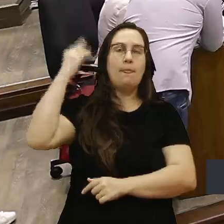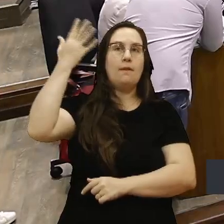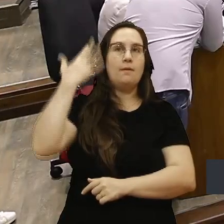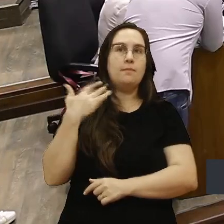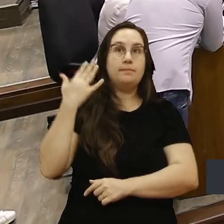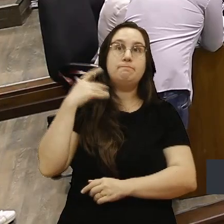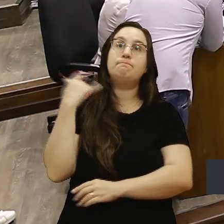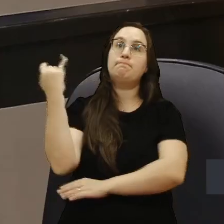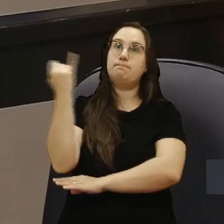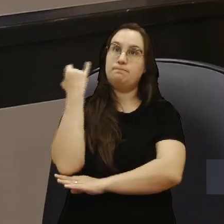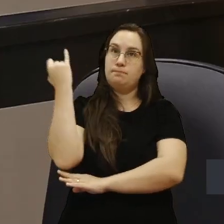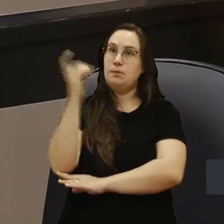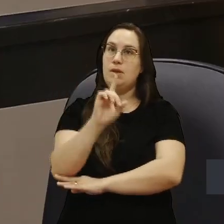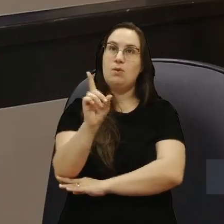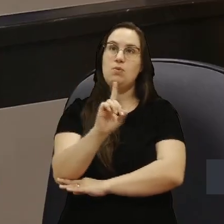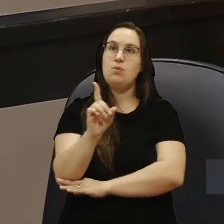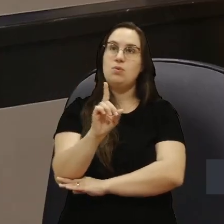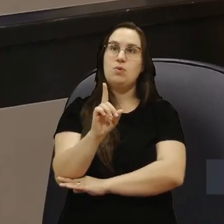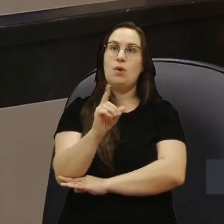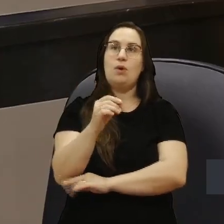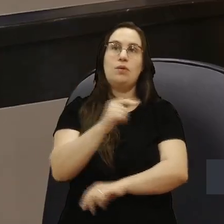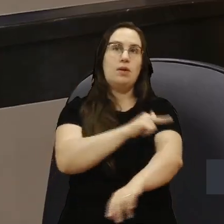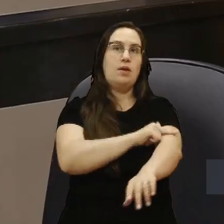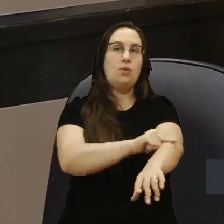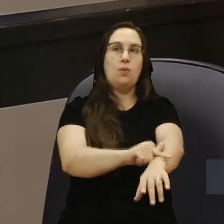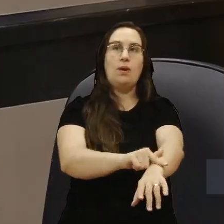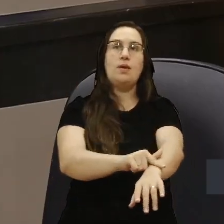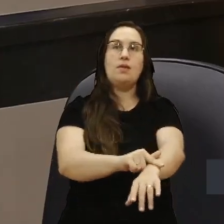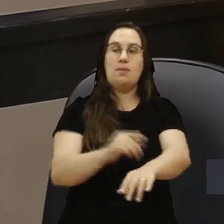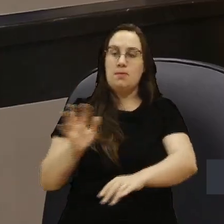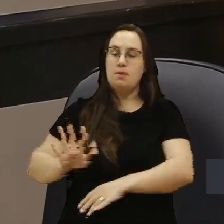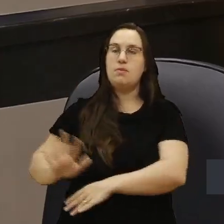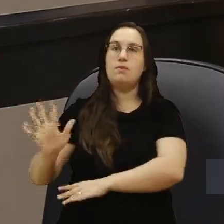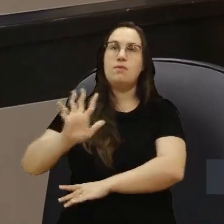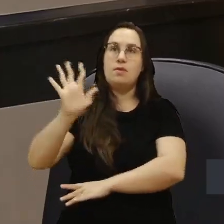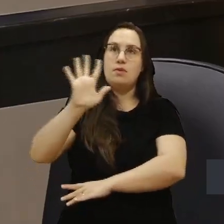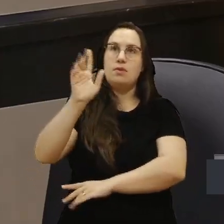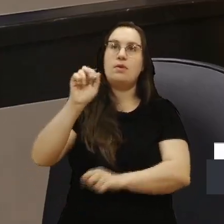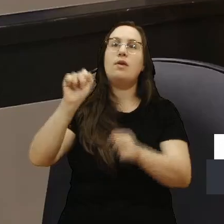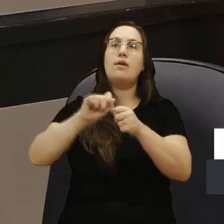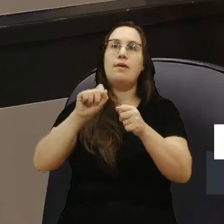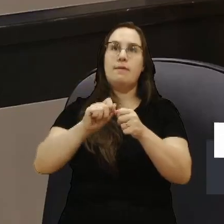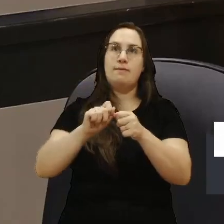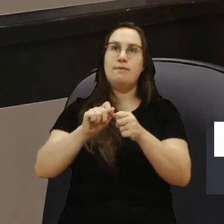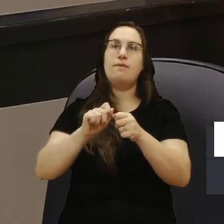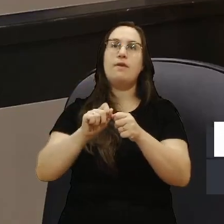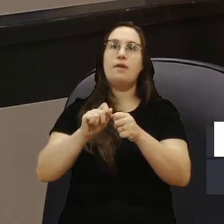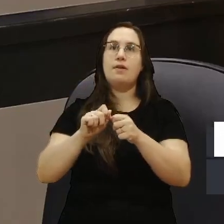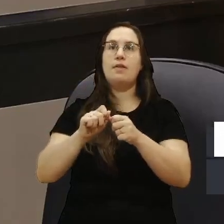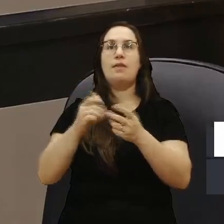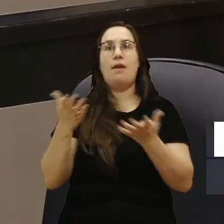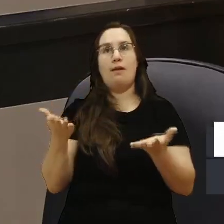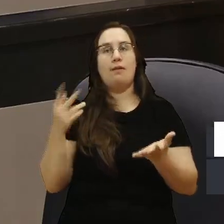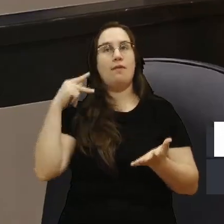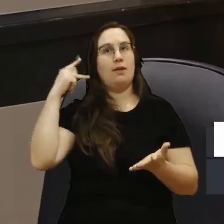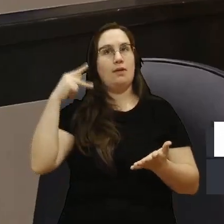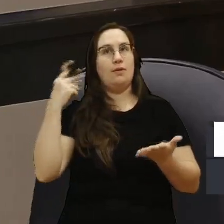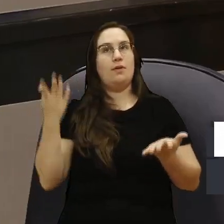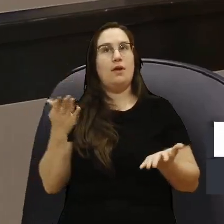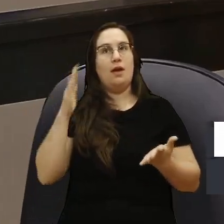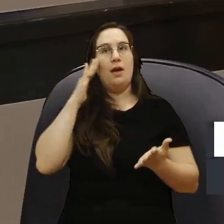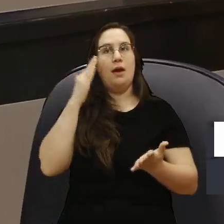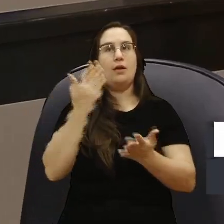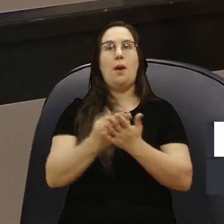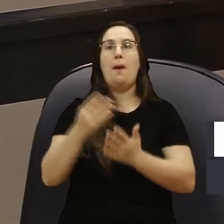isso é muito importante, não só na questão da educação, mas valorizar quem faz alguma coisa, né, vereador? Então, eu acredito que o